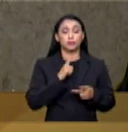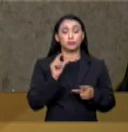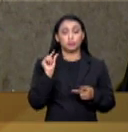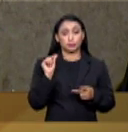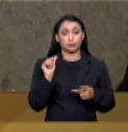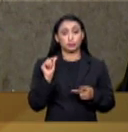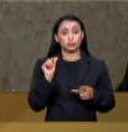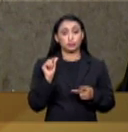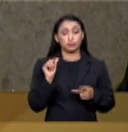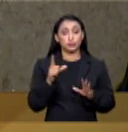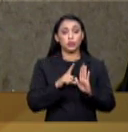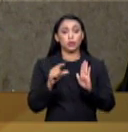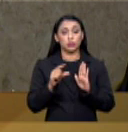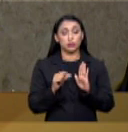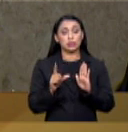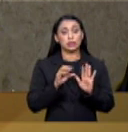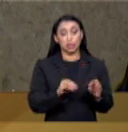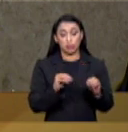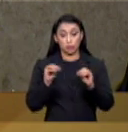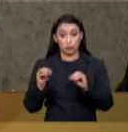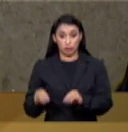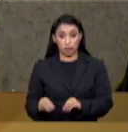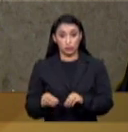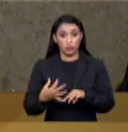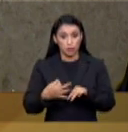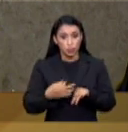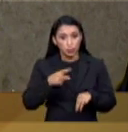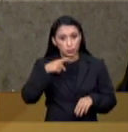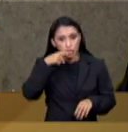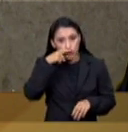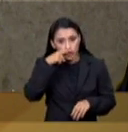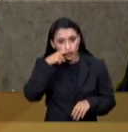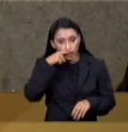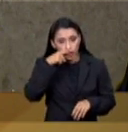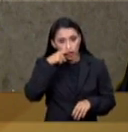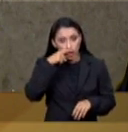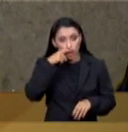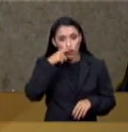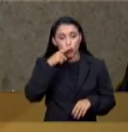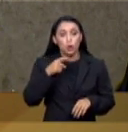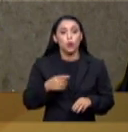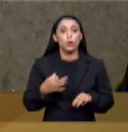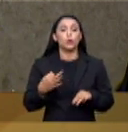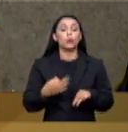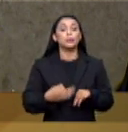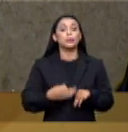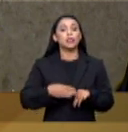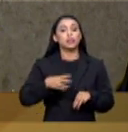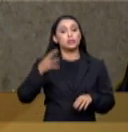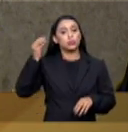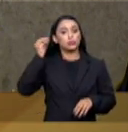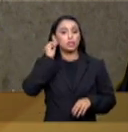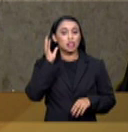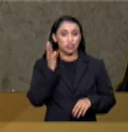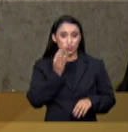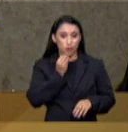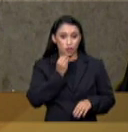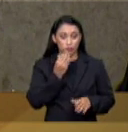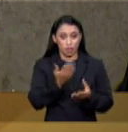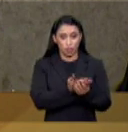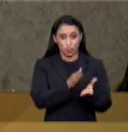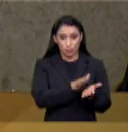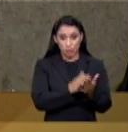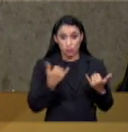que muito embora o destaque tenha sido feito pelo ministro Edson Fachin, o ministro Dias Toffoli, que tem um processo